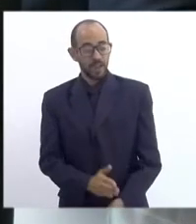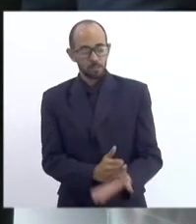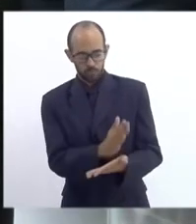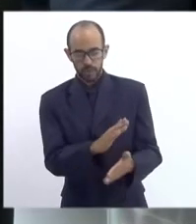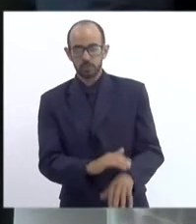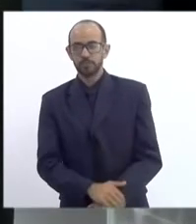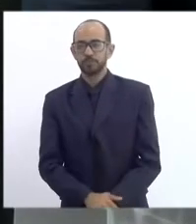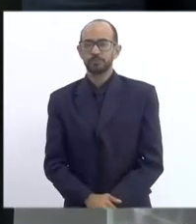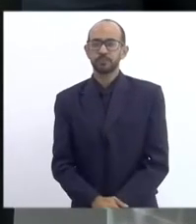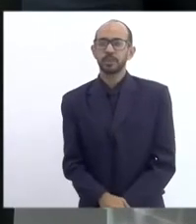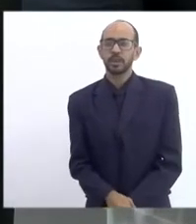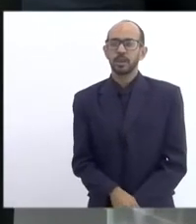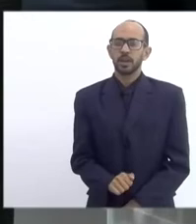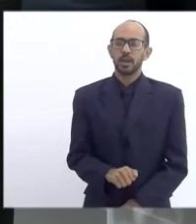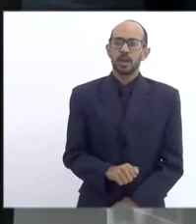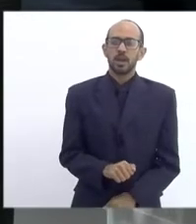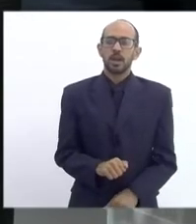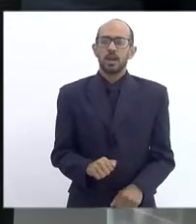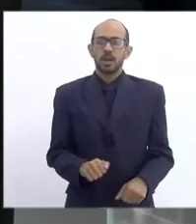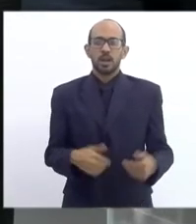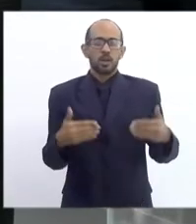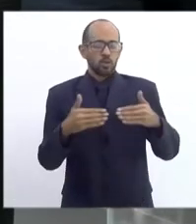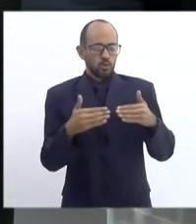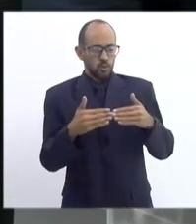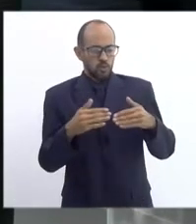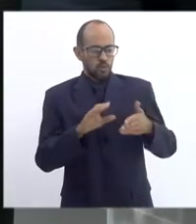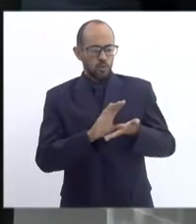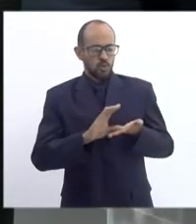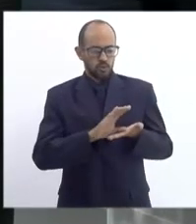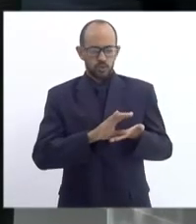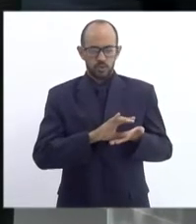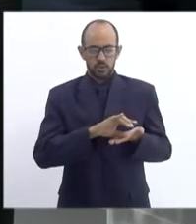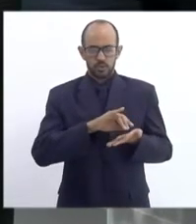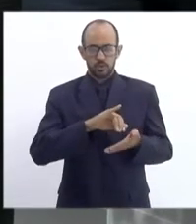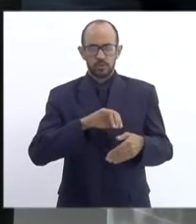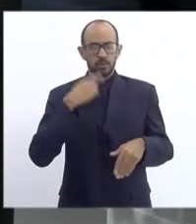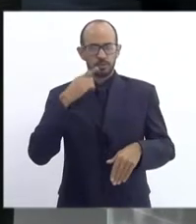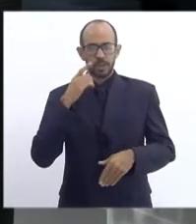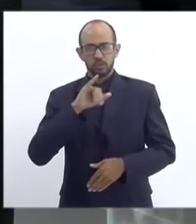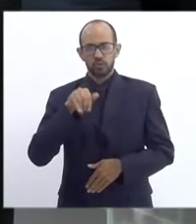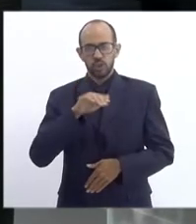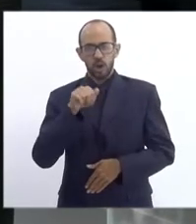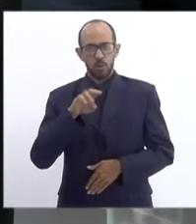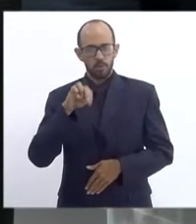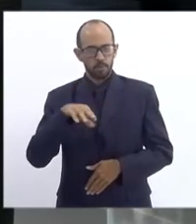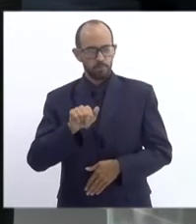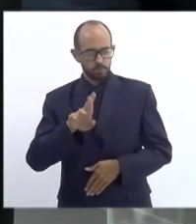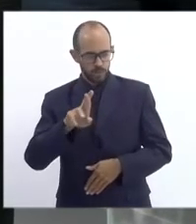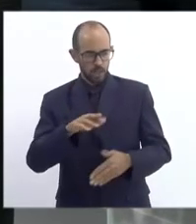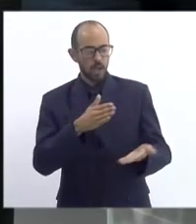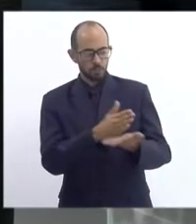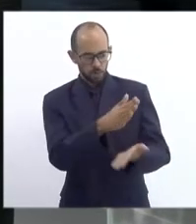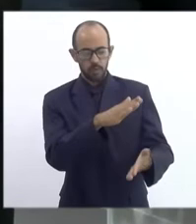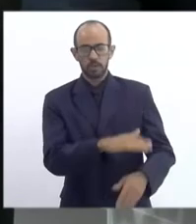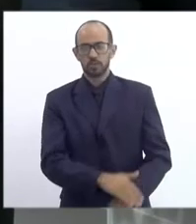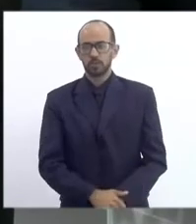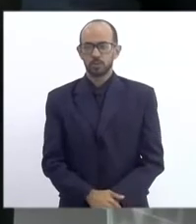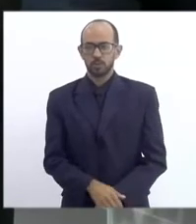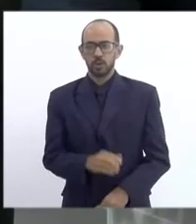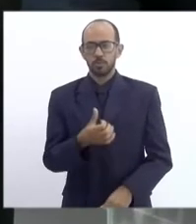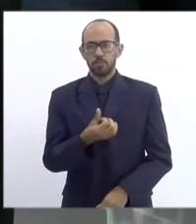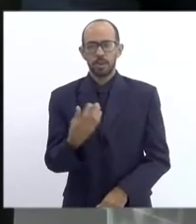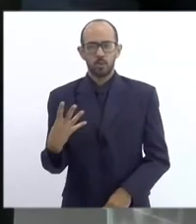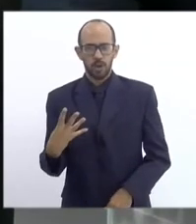5243-2022. Autoria do deputado Jaume Júnior, parecer pela constitucionalidade. Em discussão, em votação, aprovado.